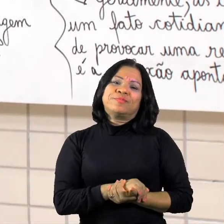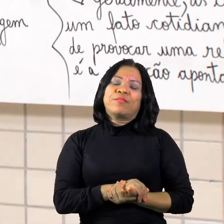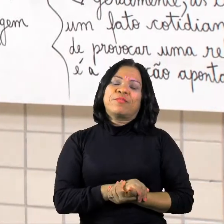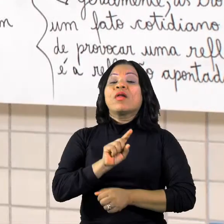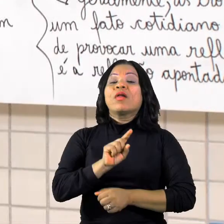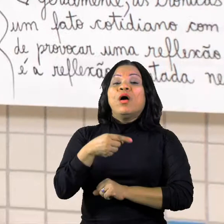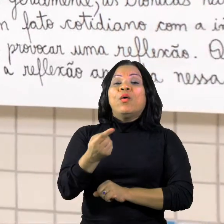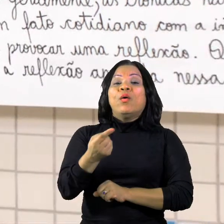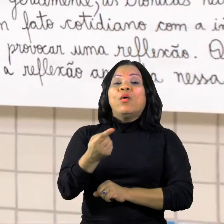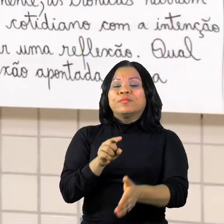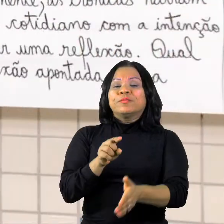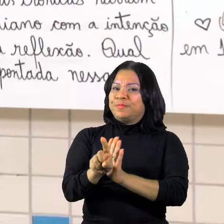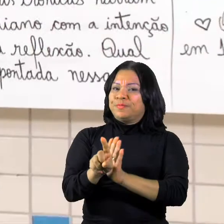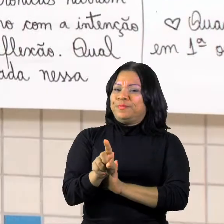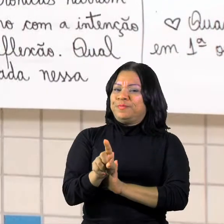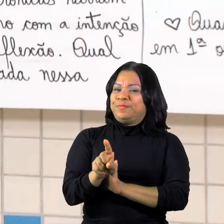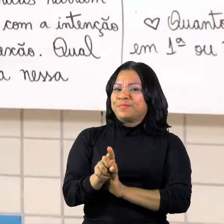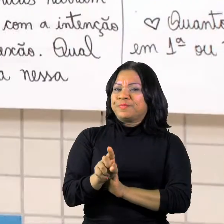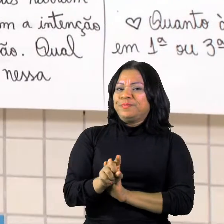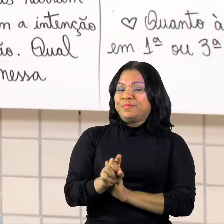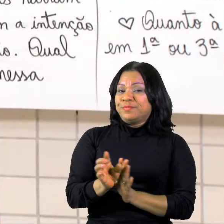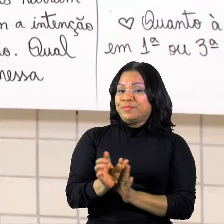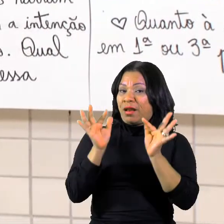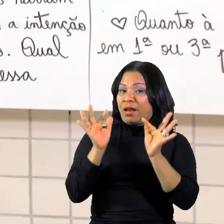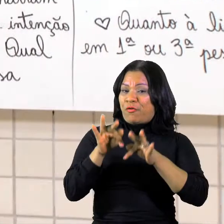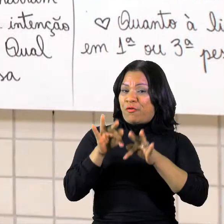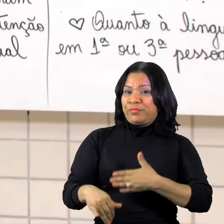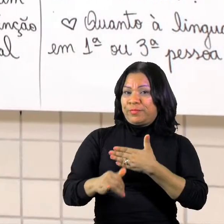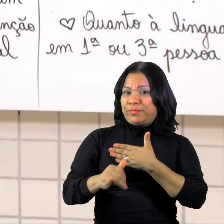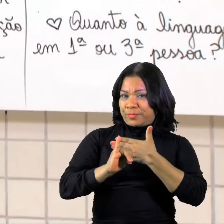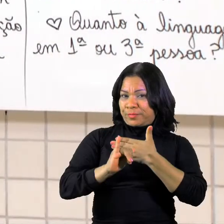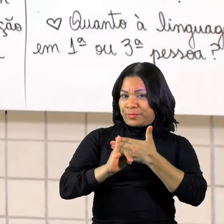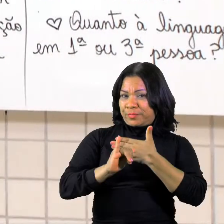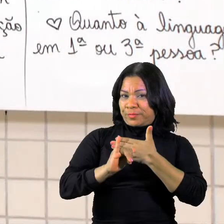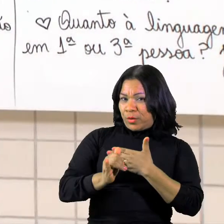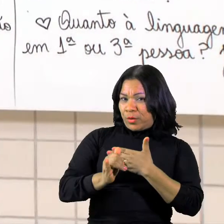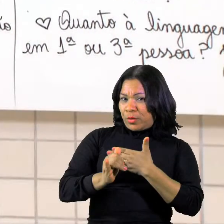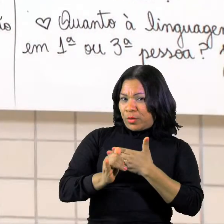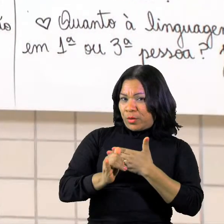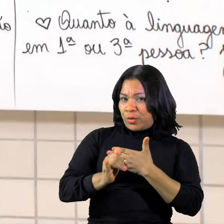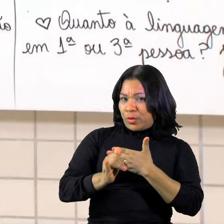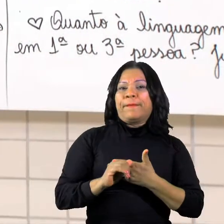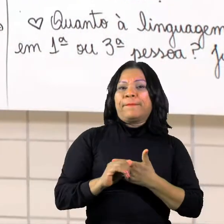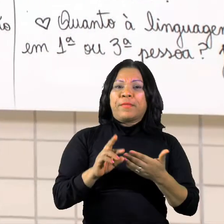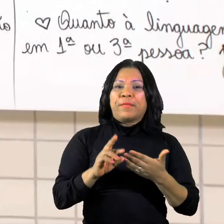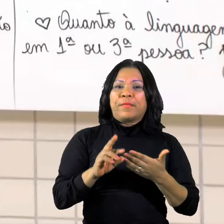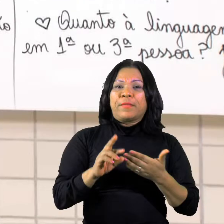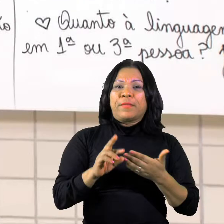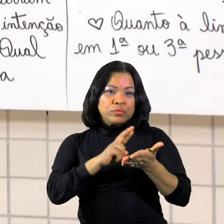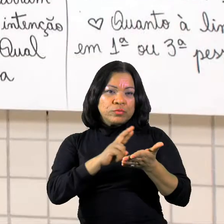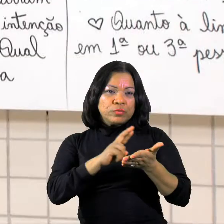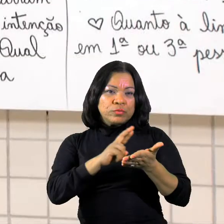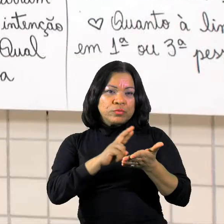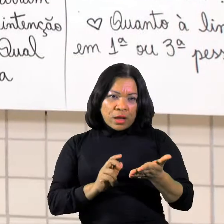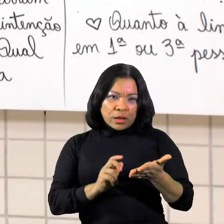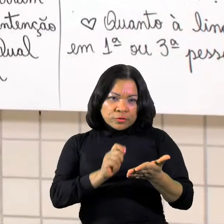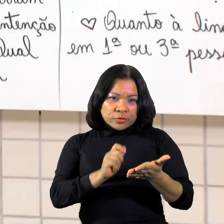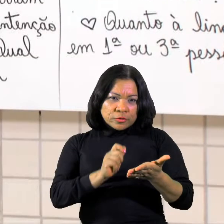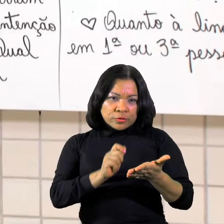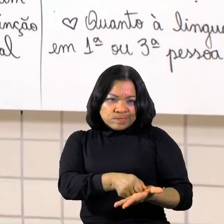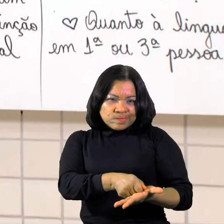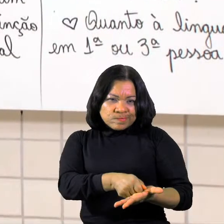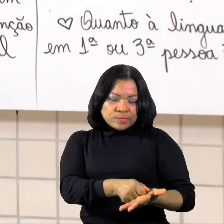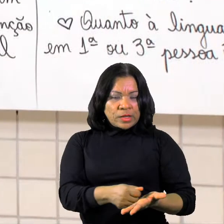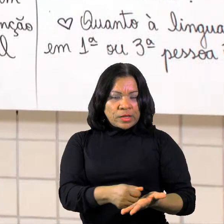questionamento é o seguinte: ao final da crônica, o narrador afirma que essas lendas